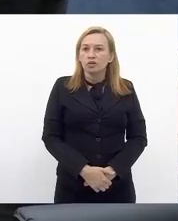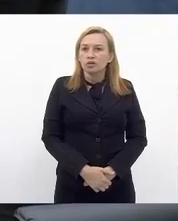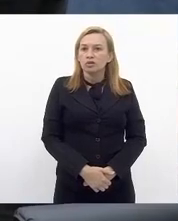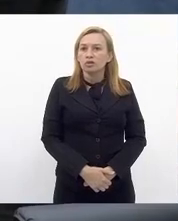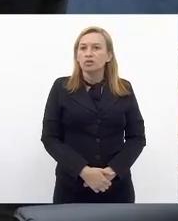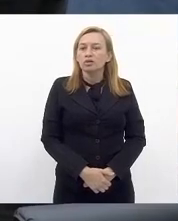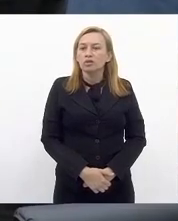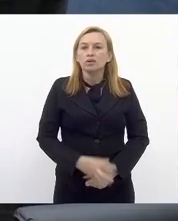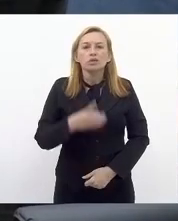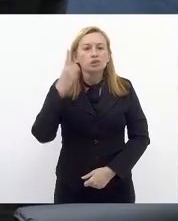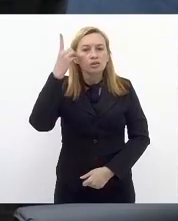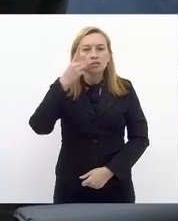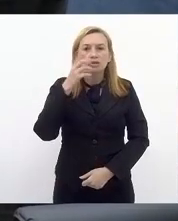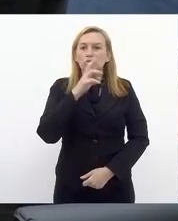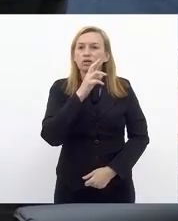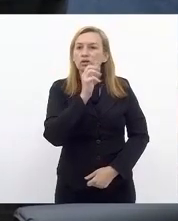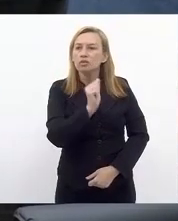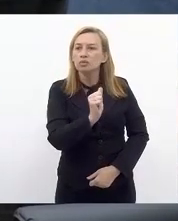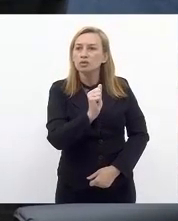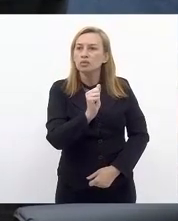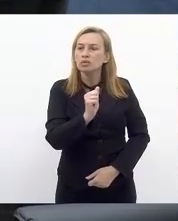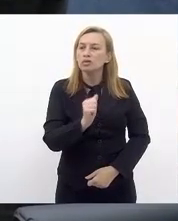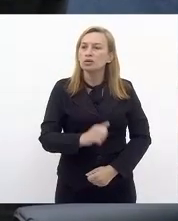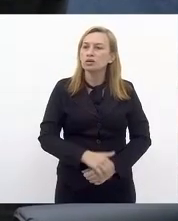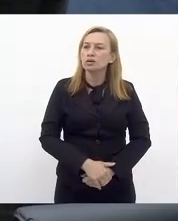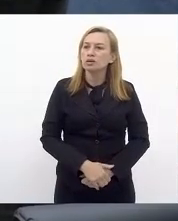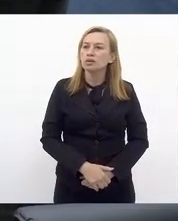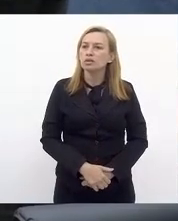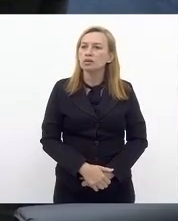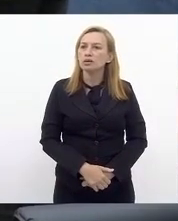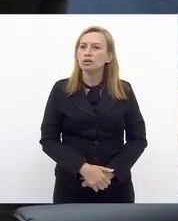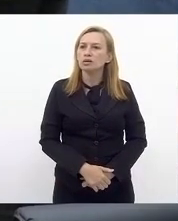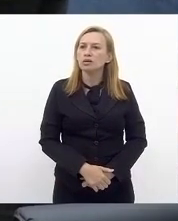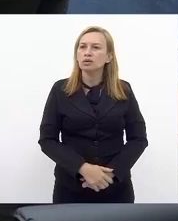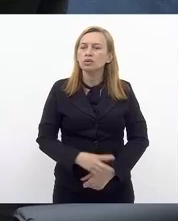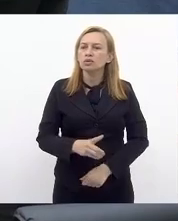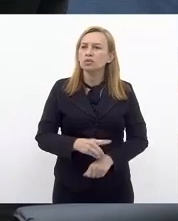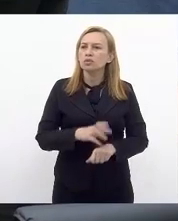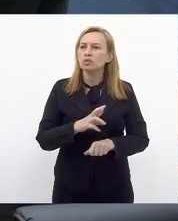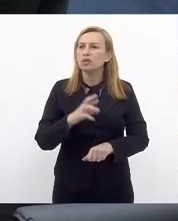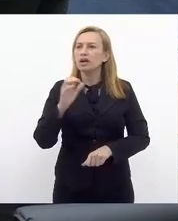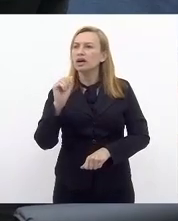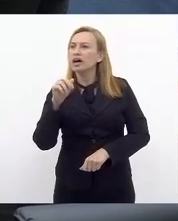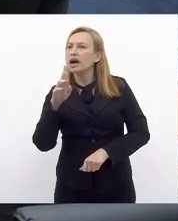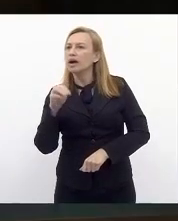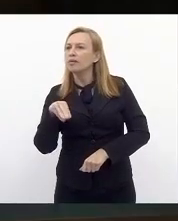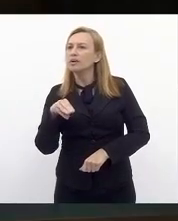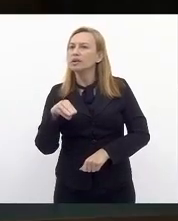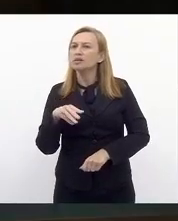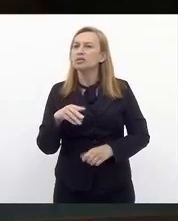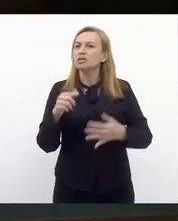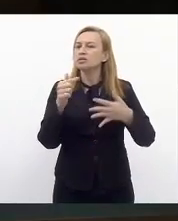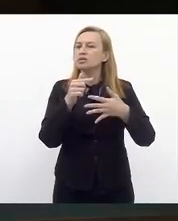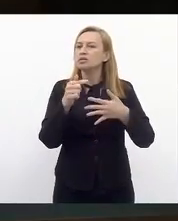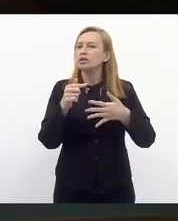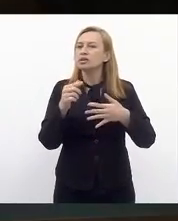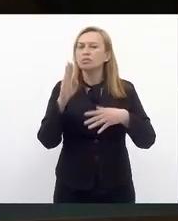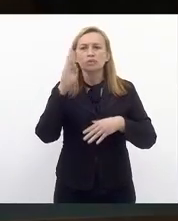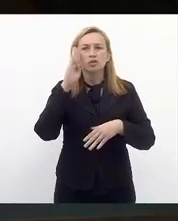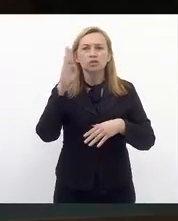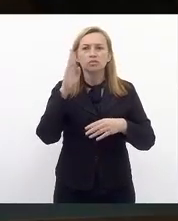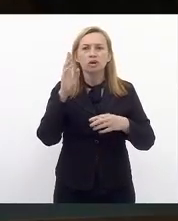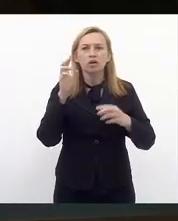deputado Marinho presidente em exercício Dr câmbio tenha sido um dos um dos pontos mais